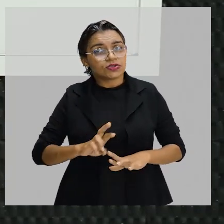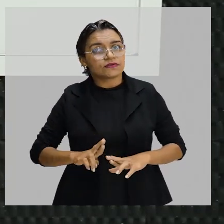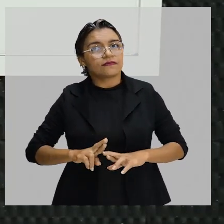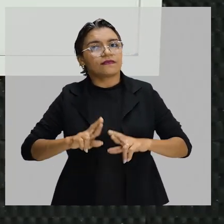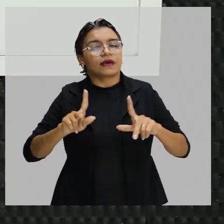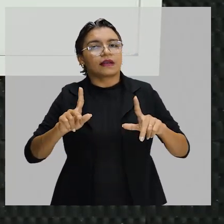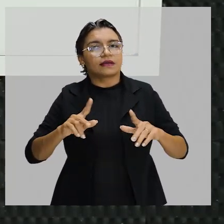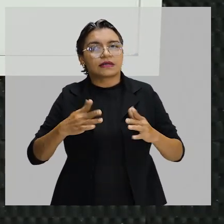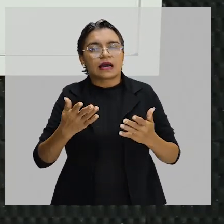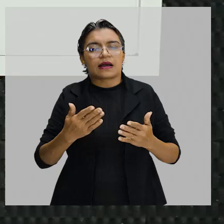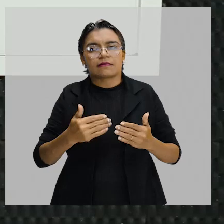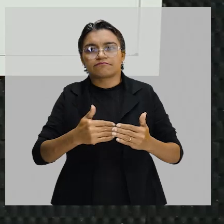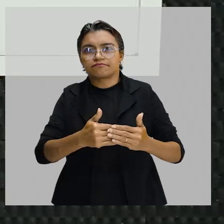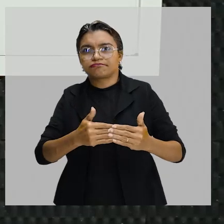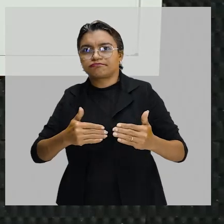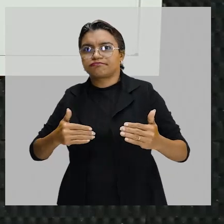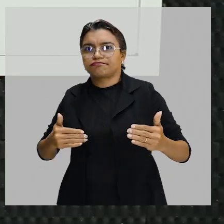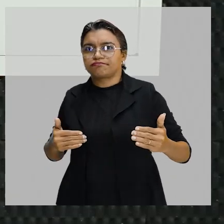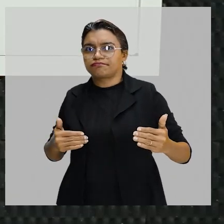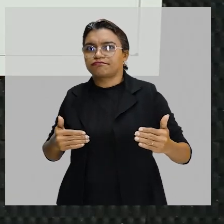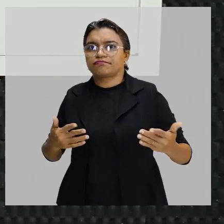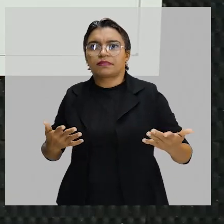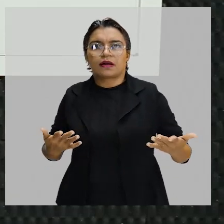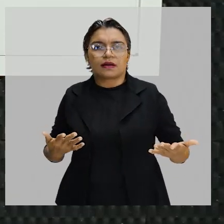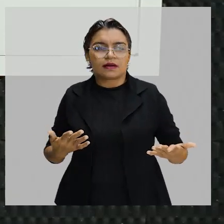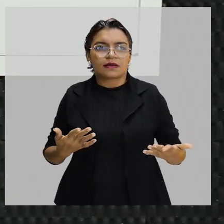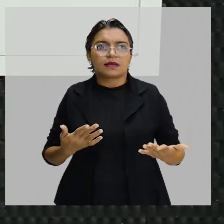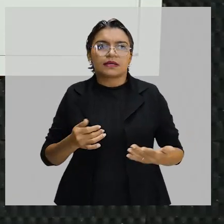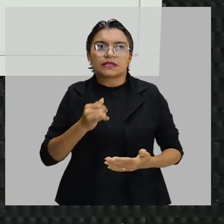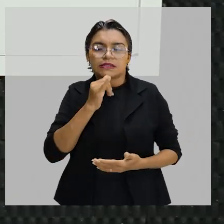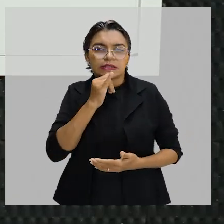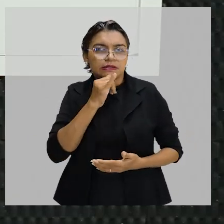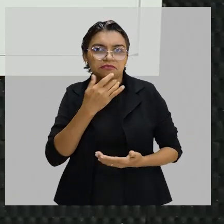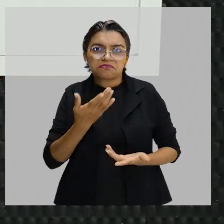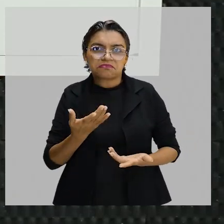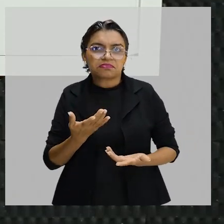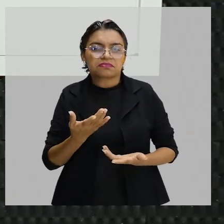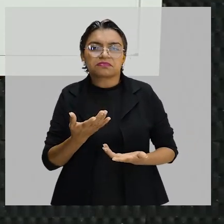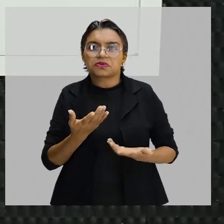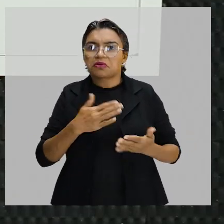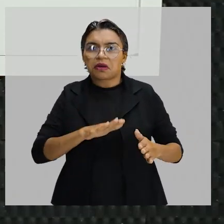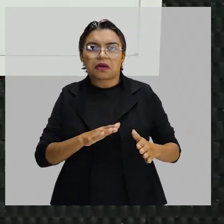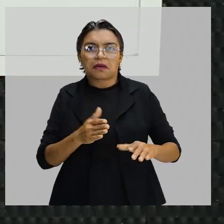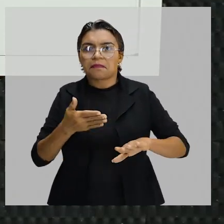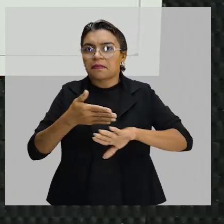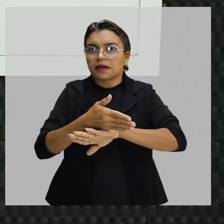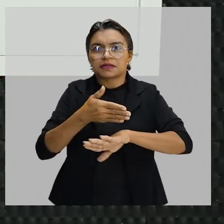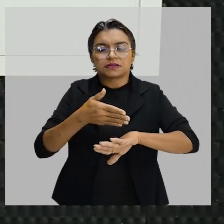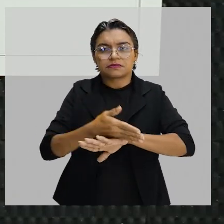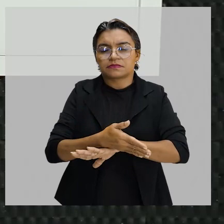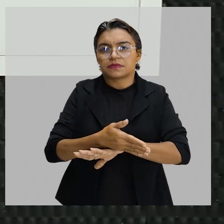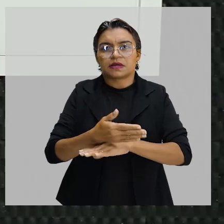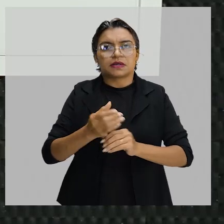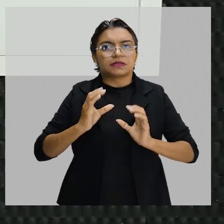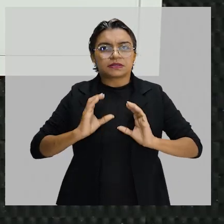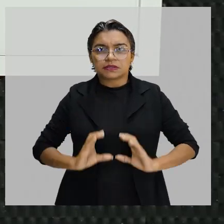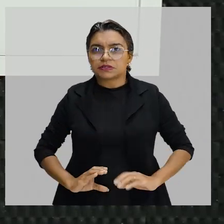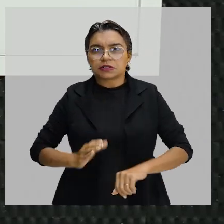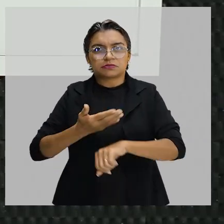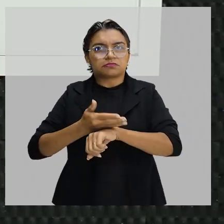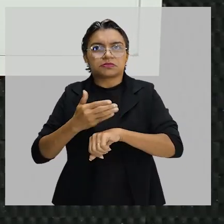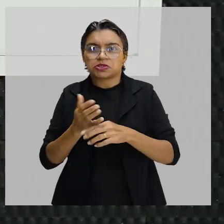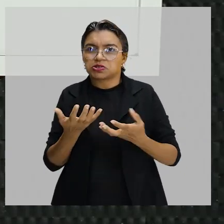processo, quando você decide também não participar, não exercer a sua